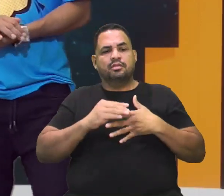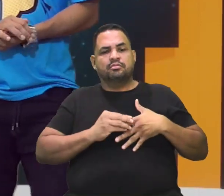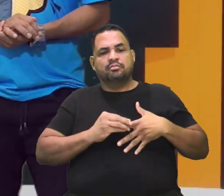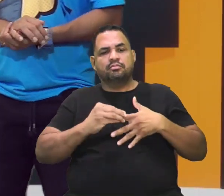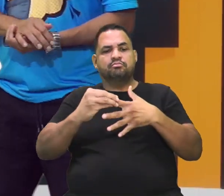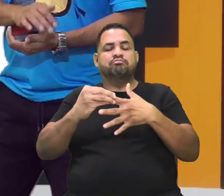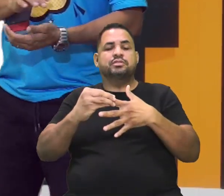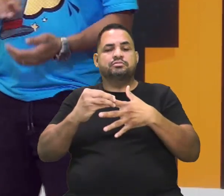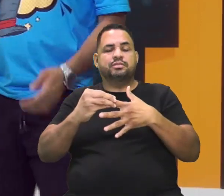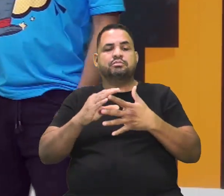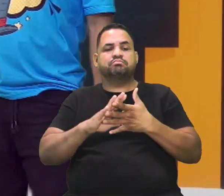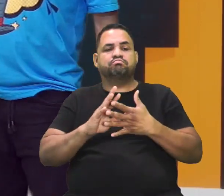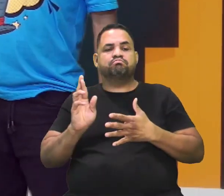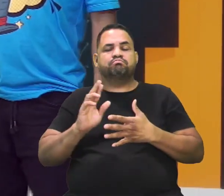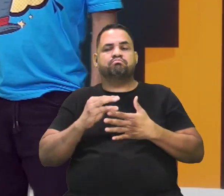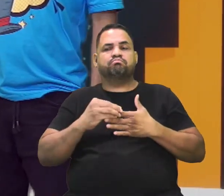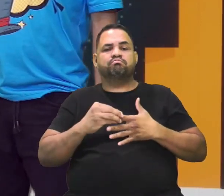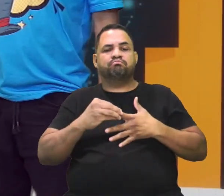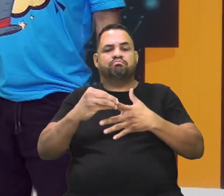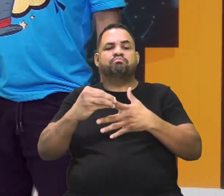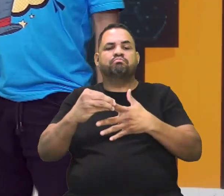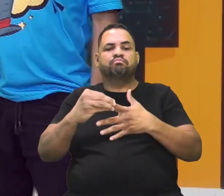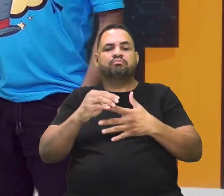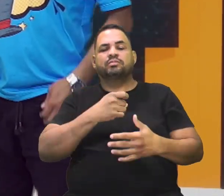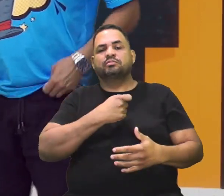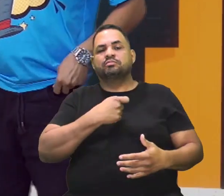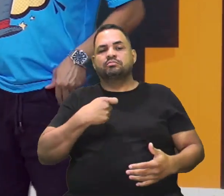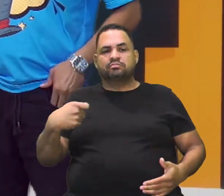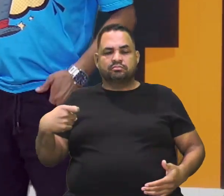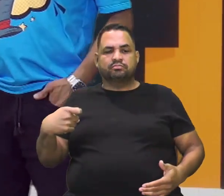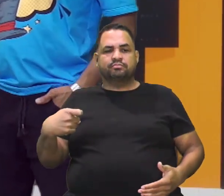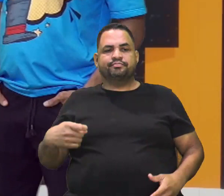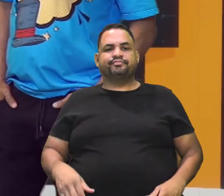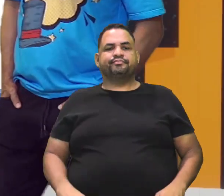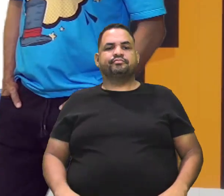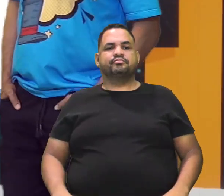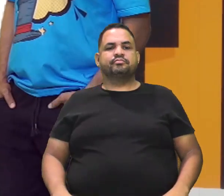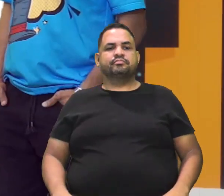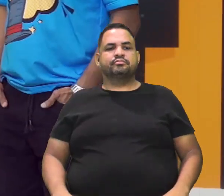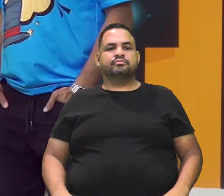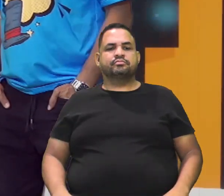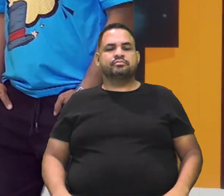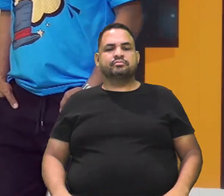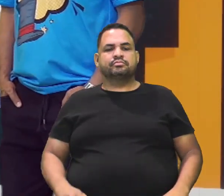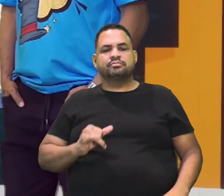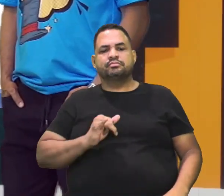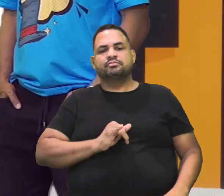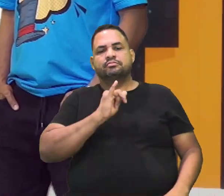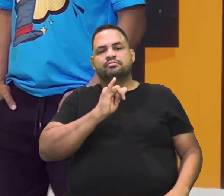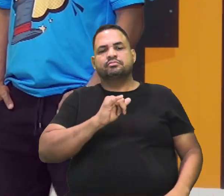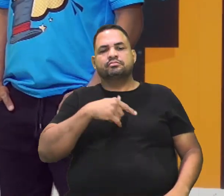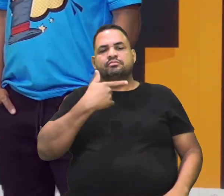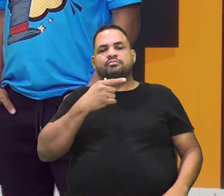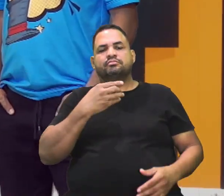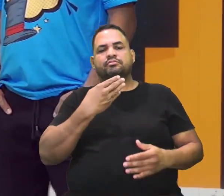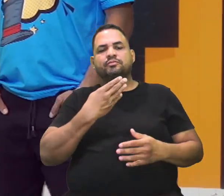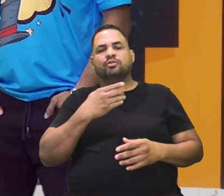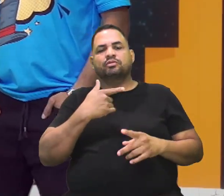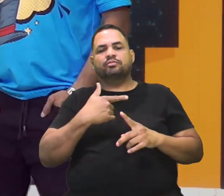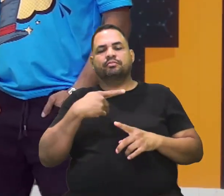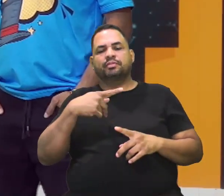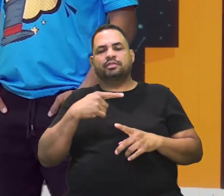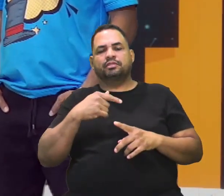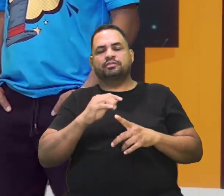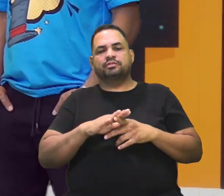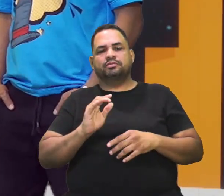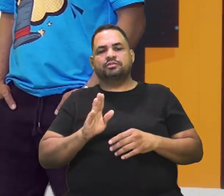né? Quem está aqui variável é o x, né? Ou seja, y ao quadrado vai ser igual a 4px quando